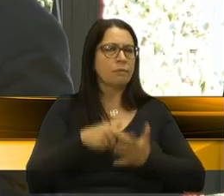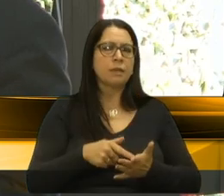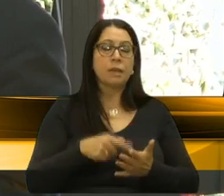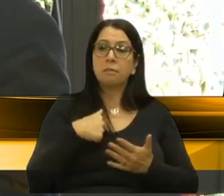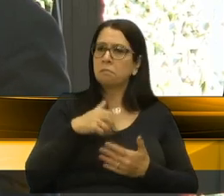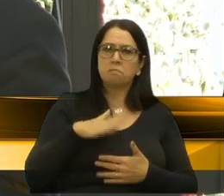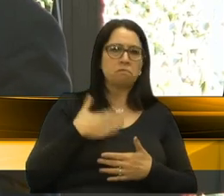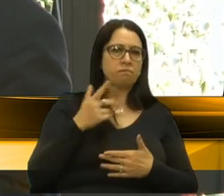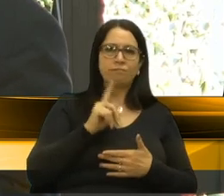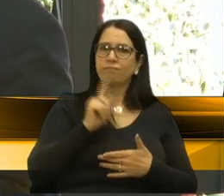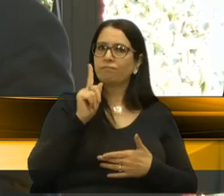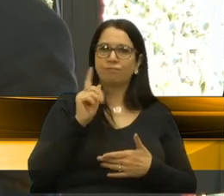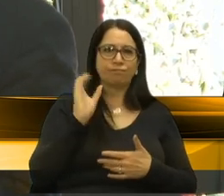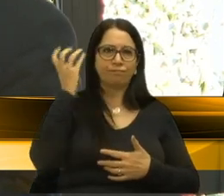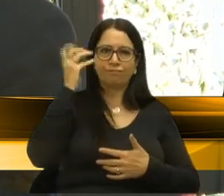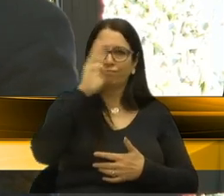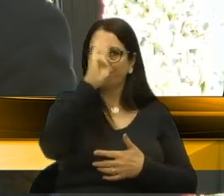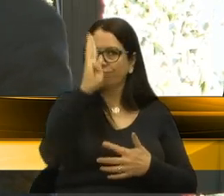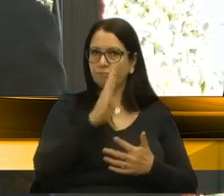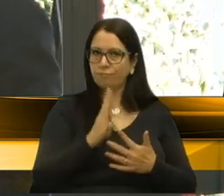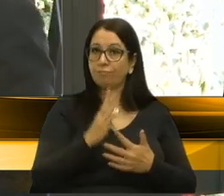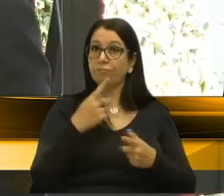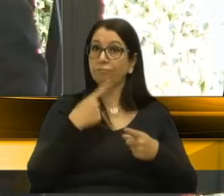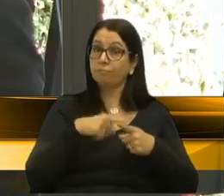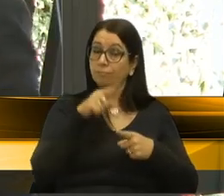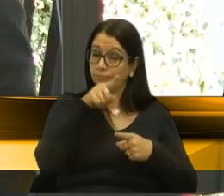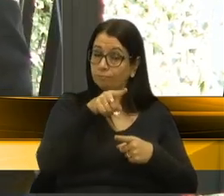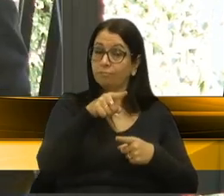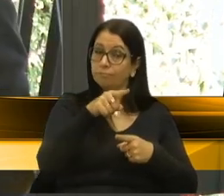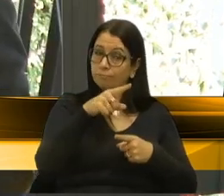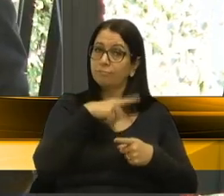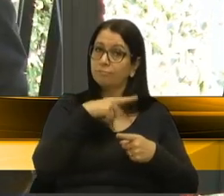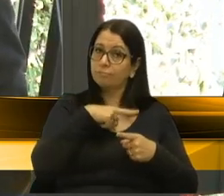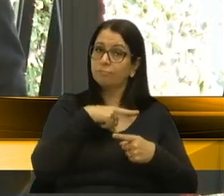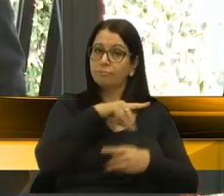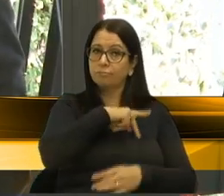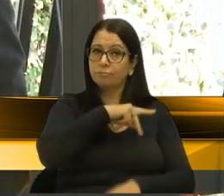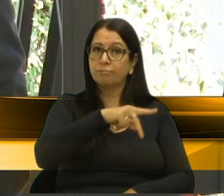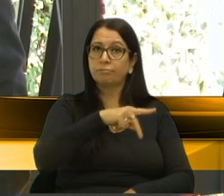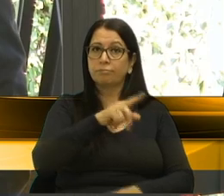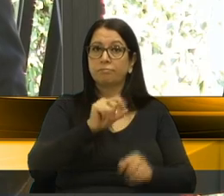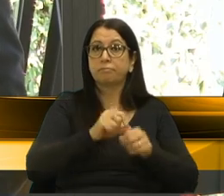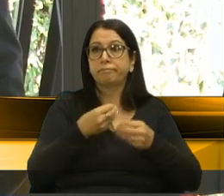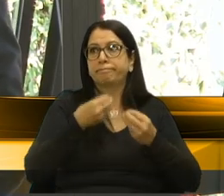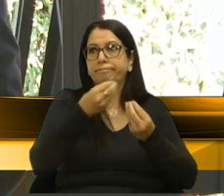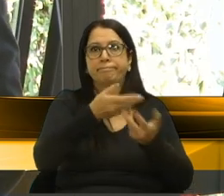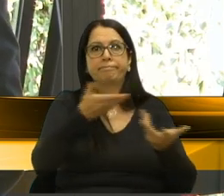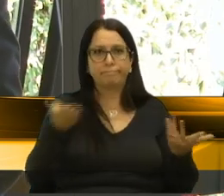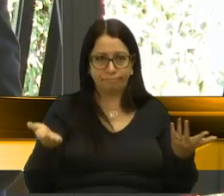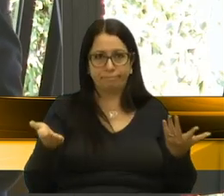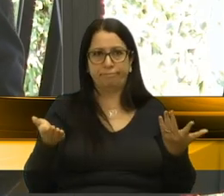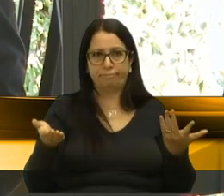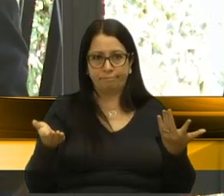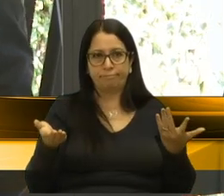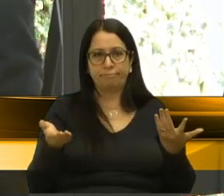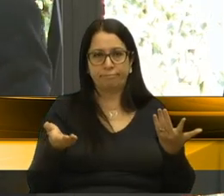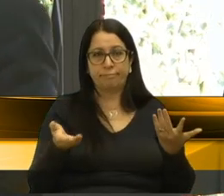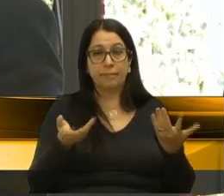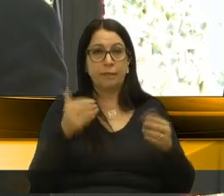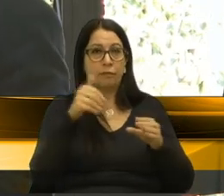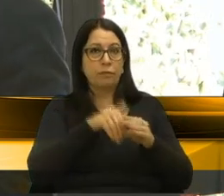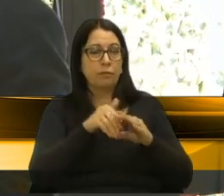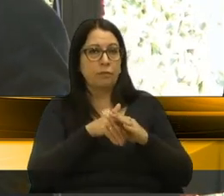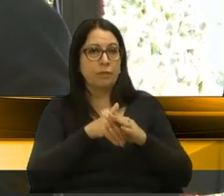me surpreende o que está acontecendo em nível nacional, porque é isso que a gente tem, é isso que esse presidente tem para oferecer. Então, quem votou